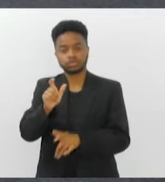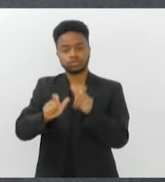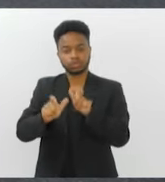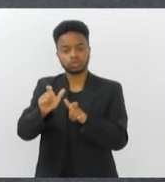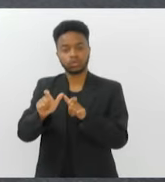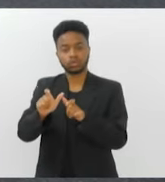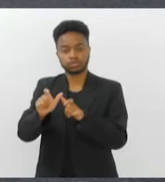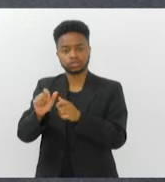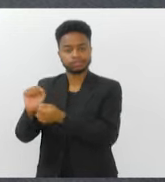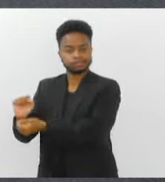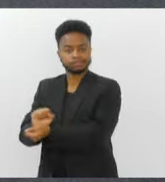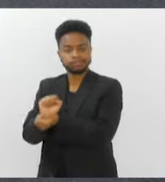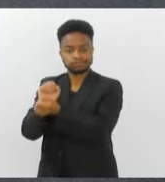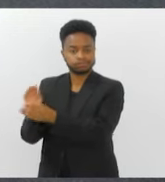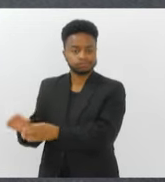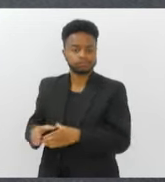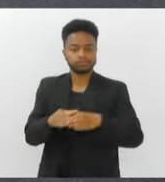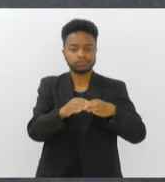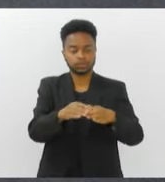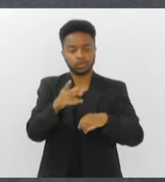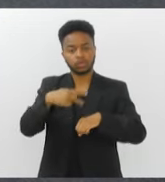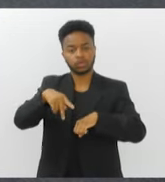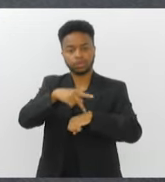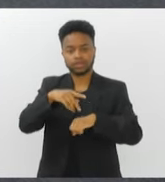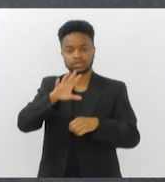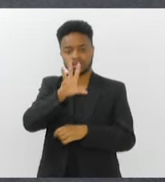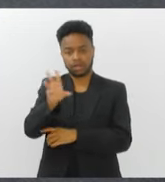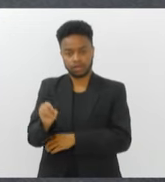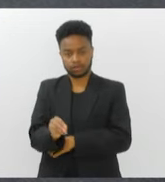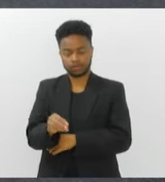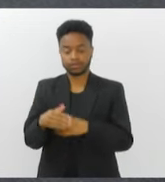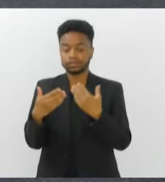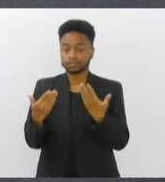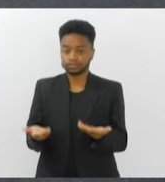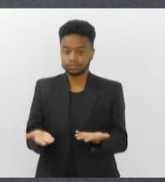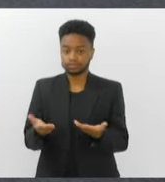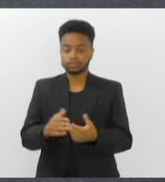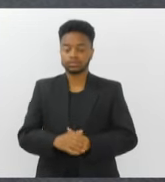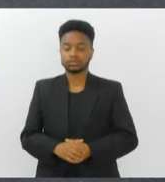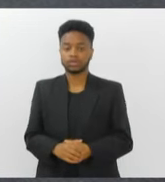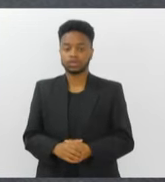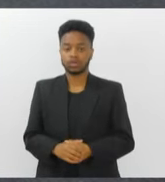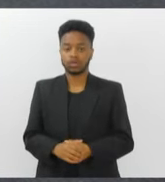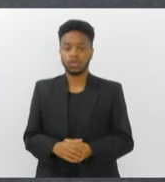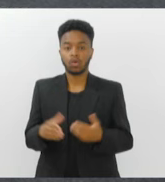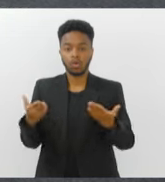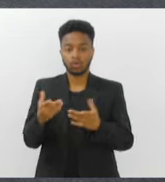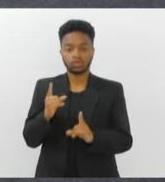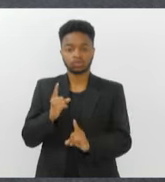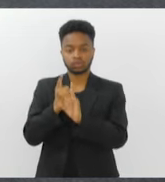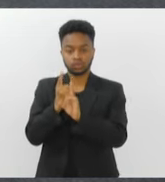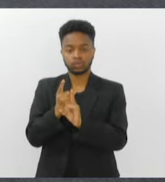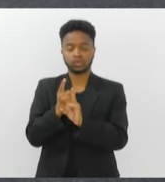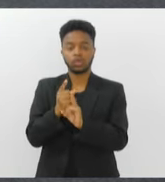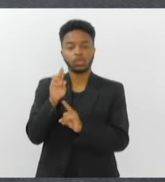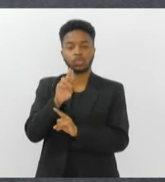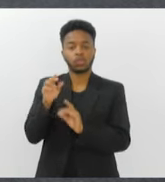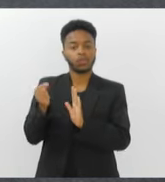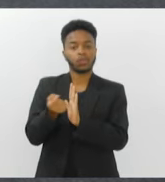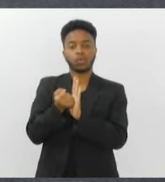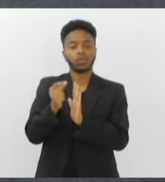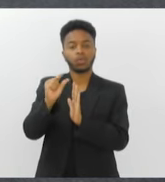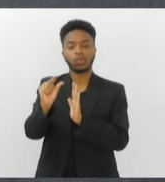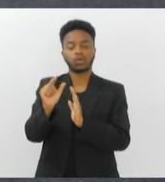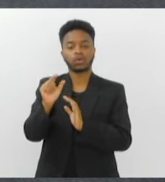vieram escravizadas dos países de África. Então, esse encontro é chamado de retorno, retorno